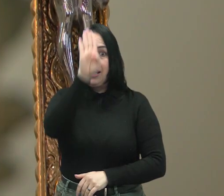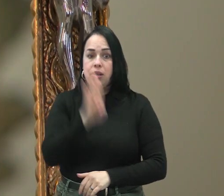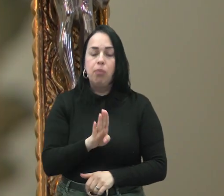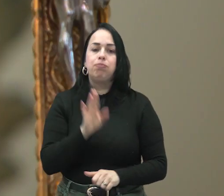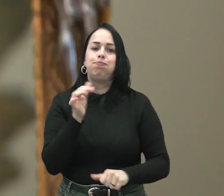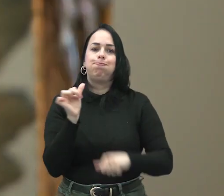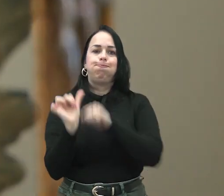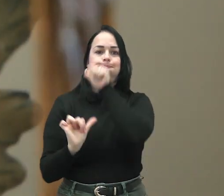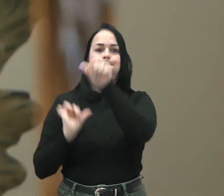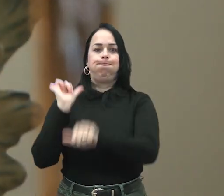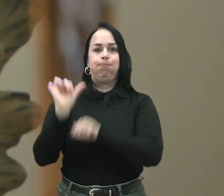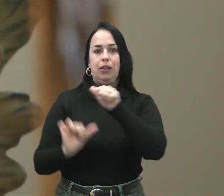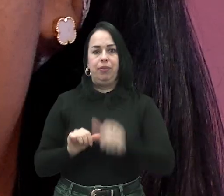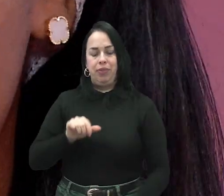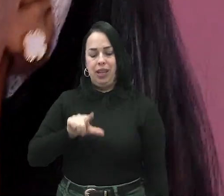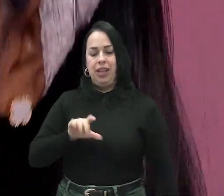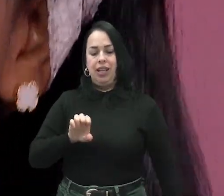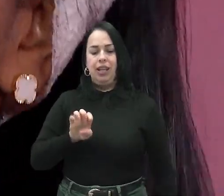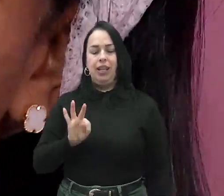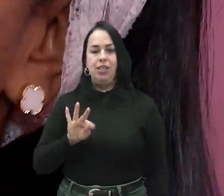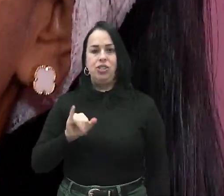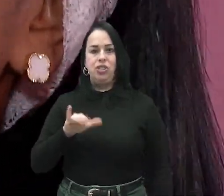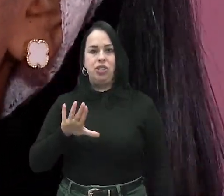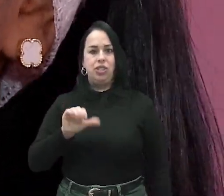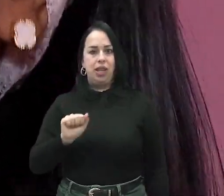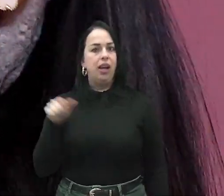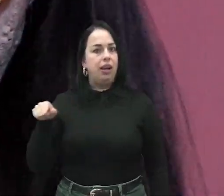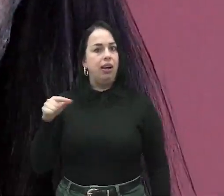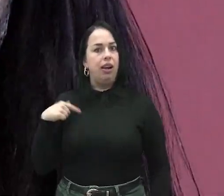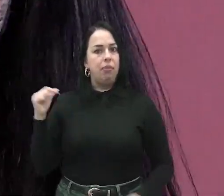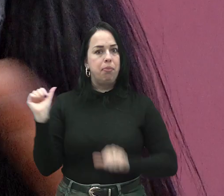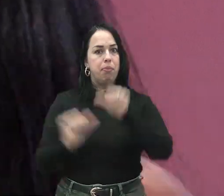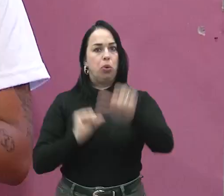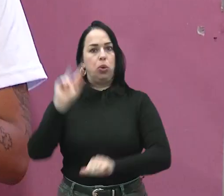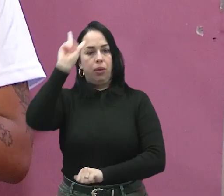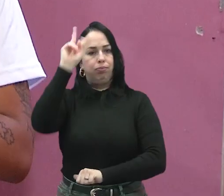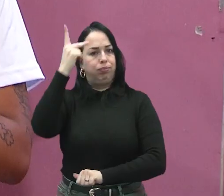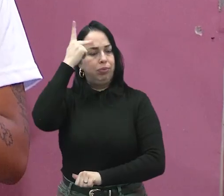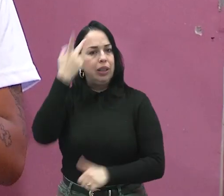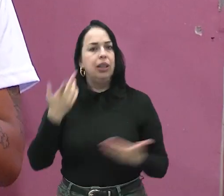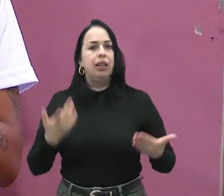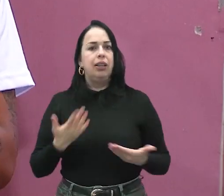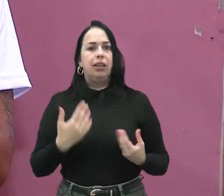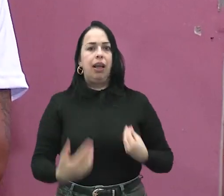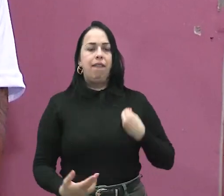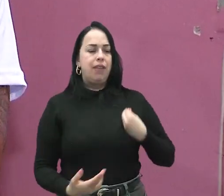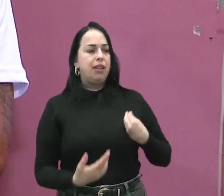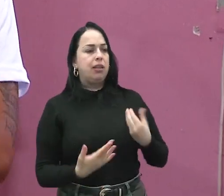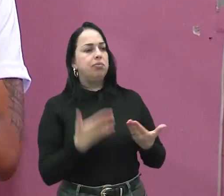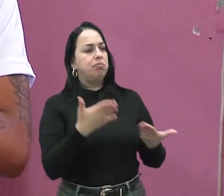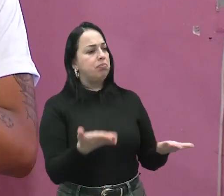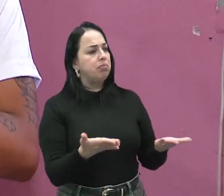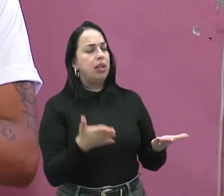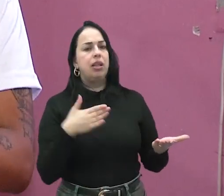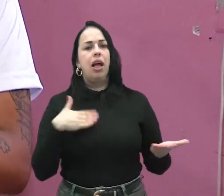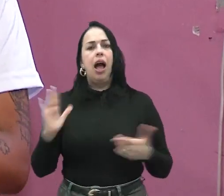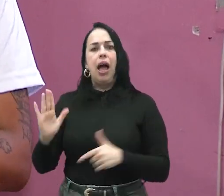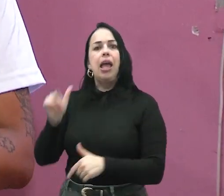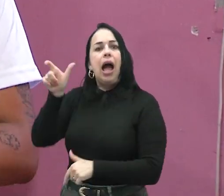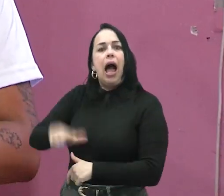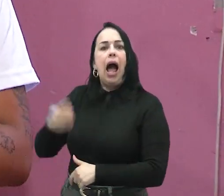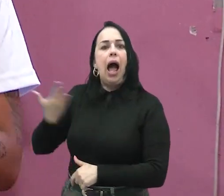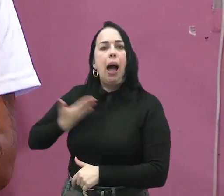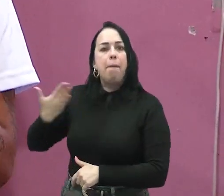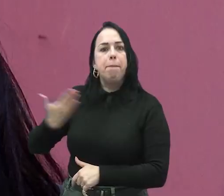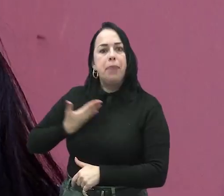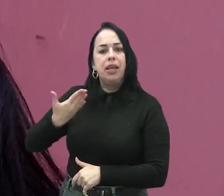tem passado por transformações. A Letícia é um exemplo dessa mudança. Em um momento delicado da vida, foi apresentada a Umbanda